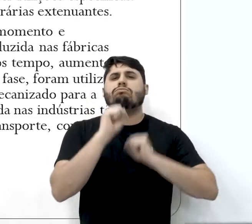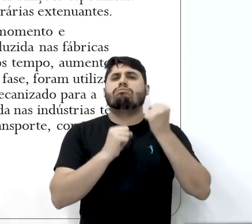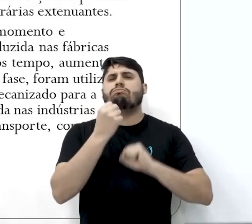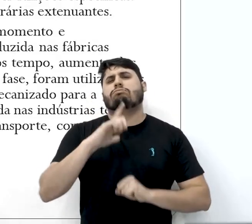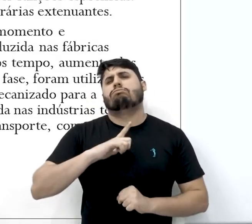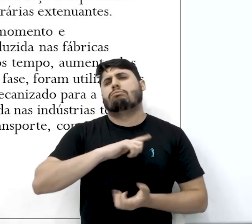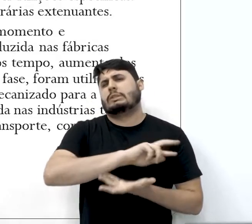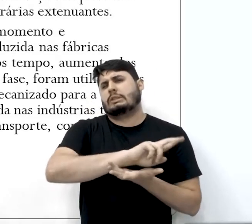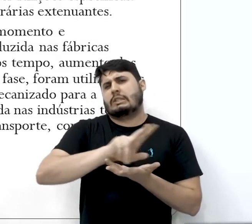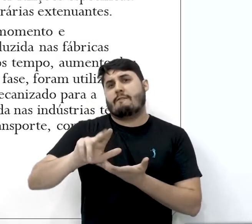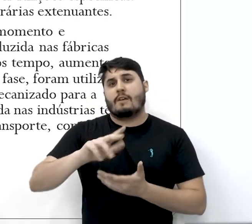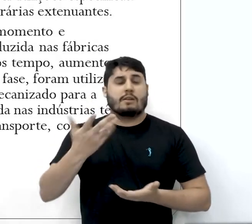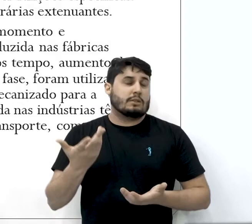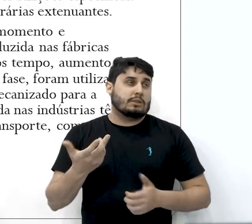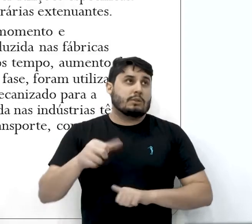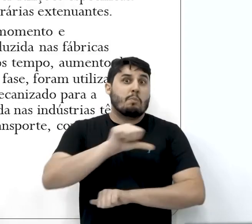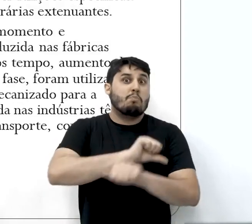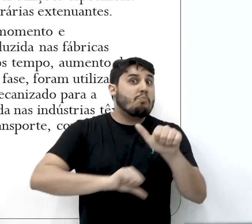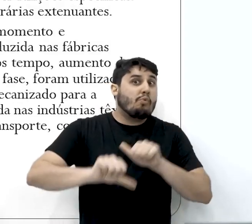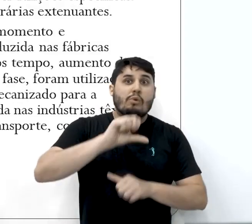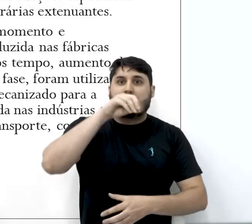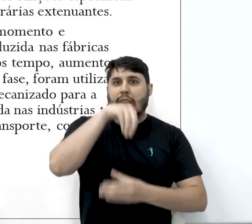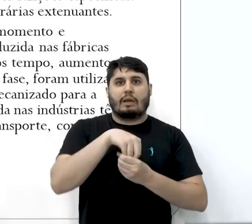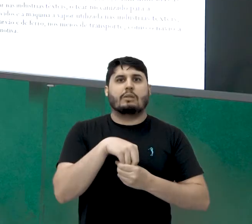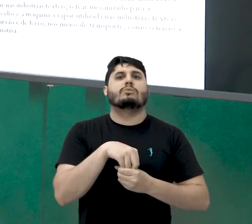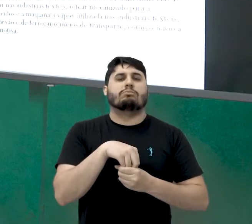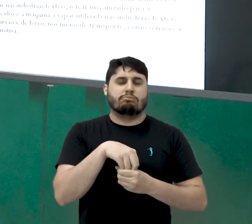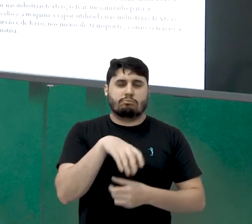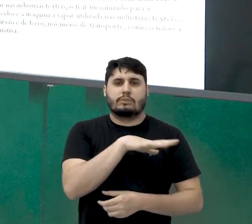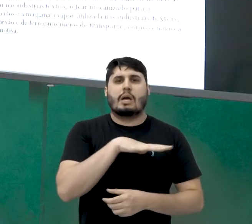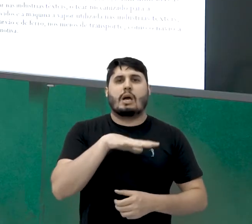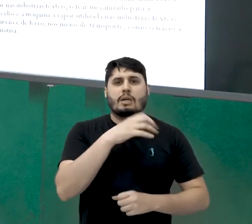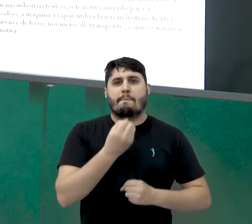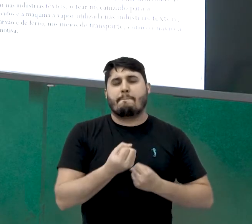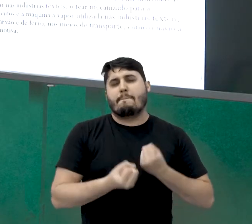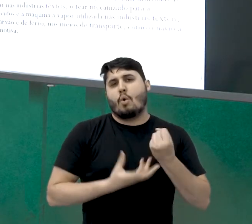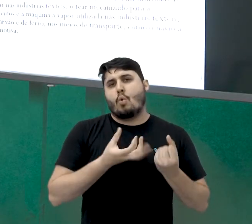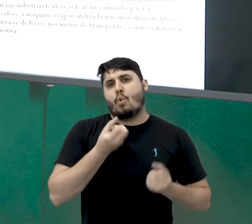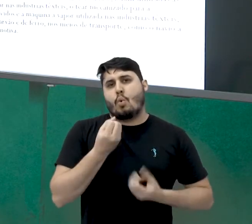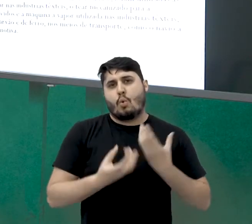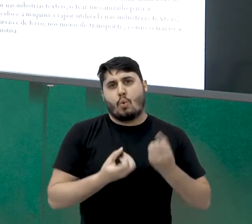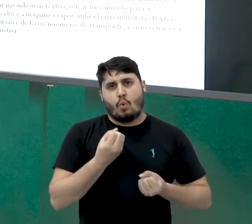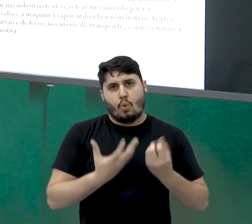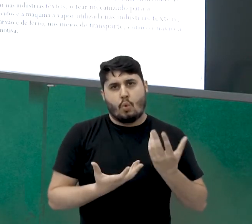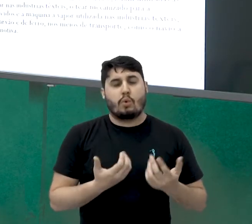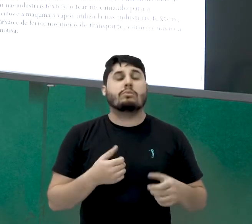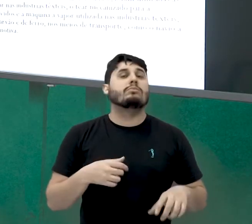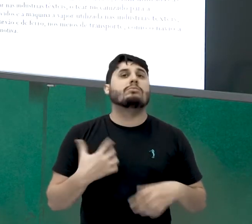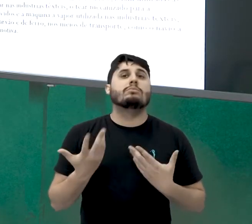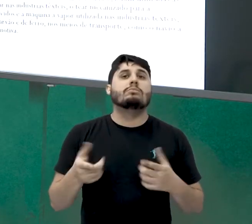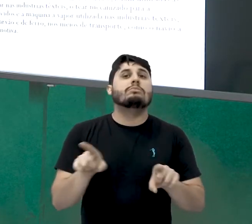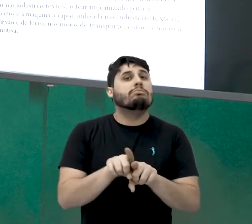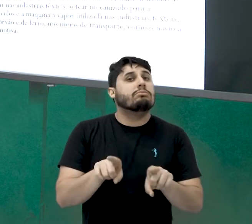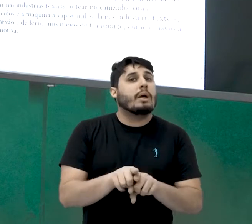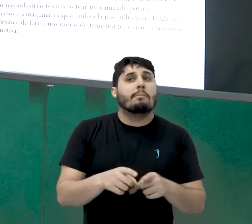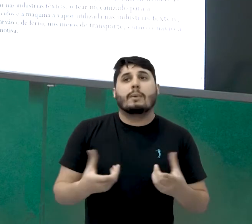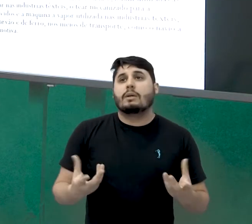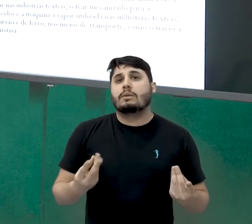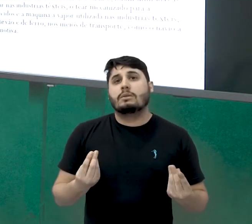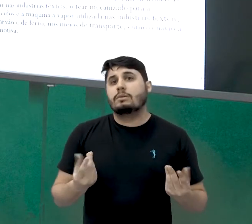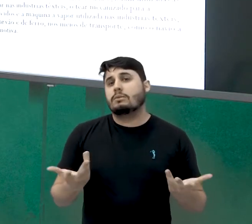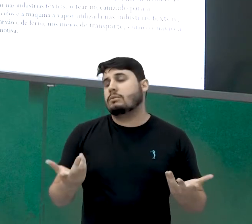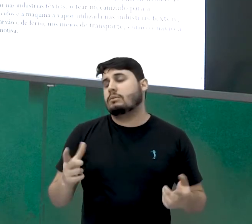que nós já falamos. E a Inglaterra industrializou-se em primeiro momento devido à sua, vamos